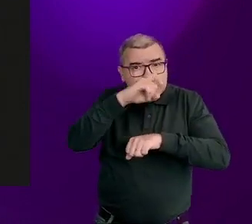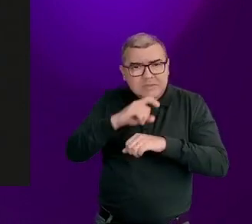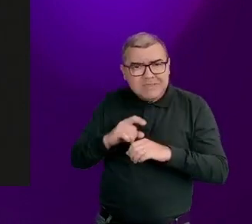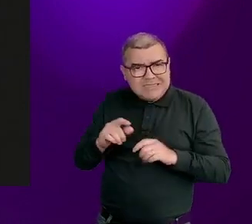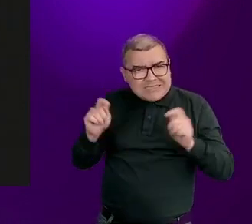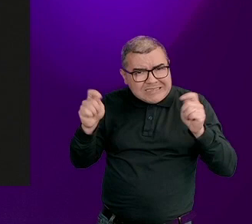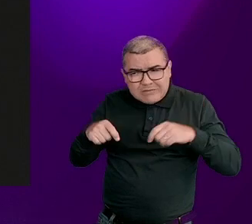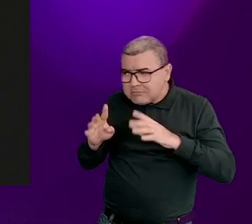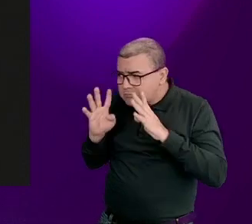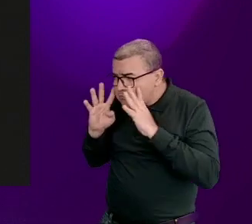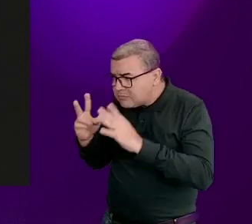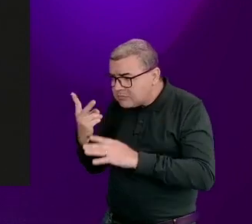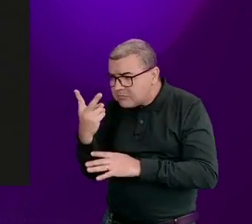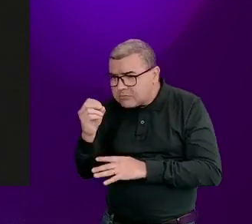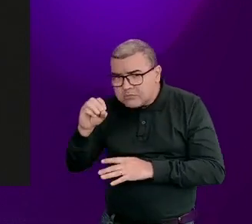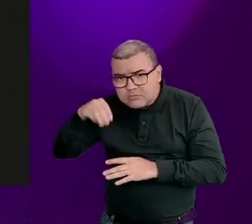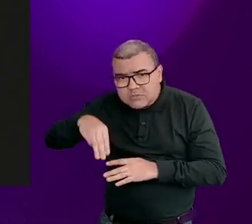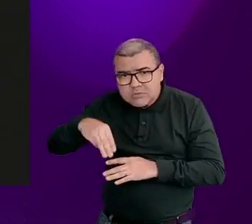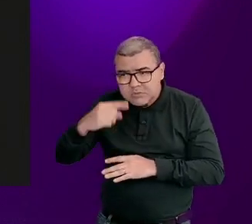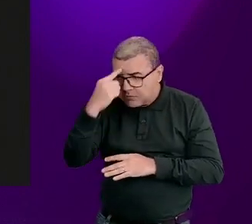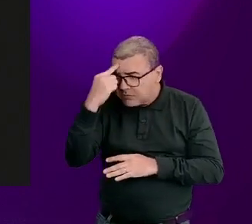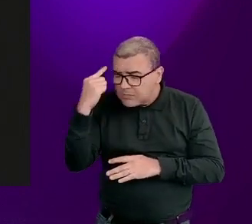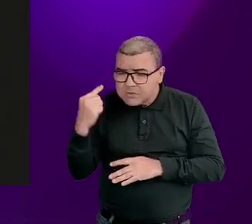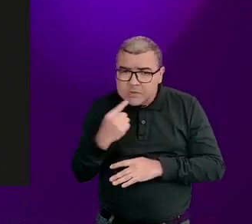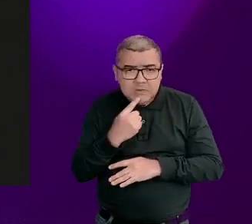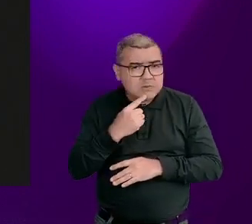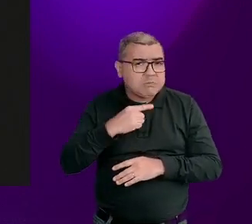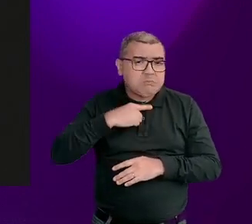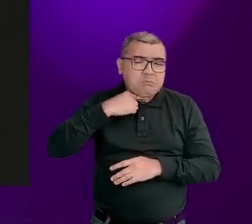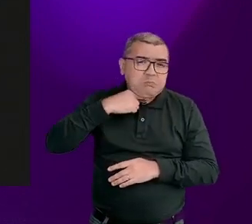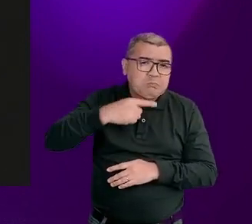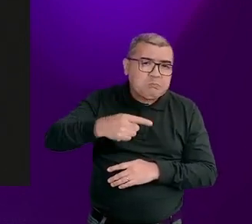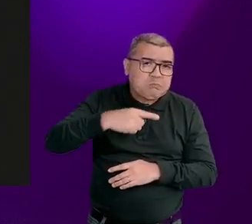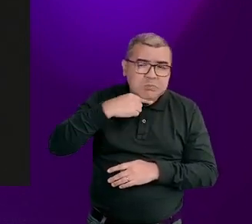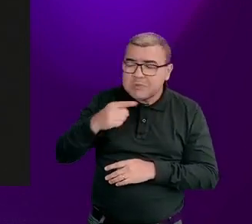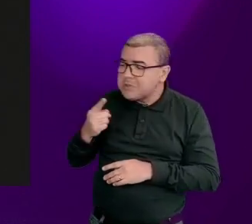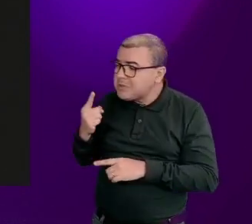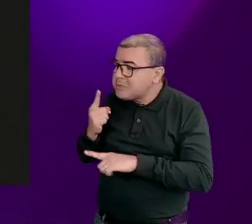um doente desse nem meia hora, PC. Primeiro porque